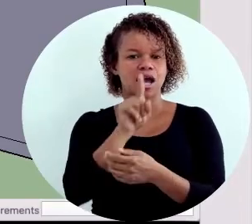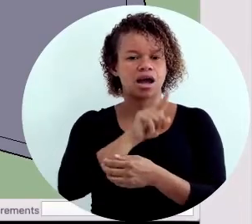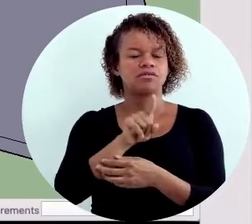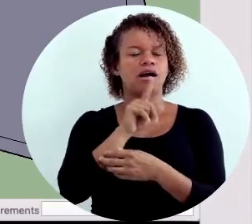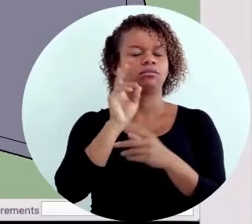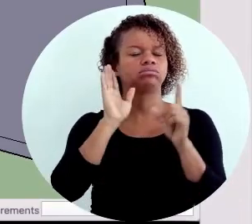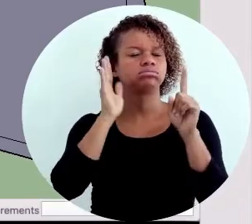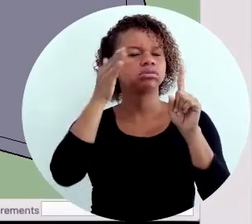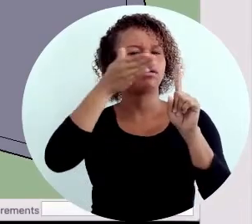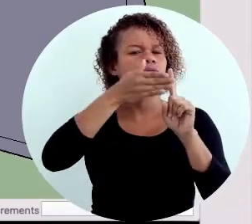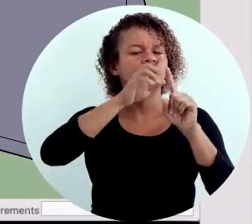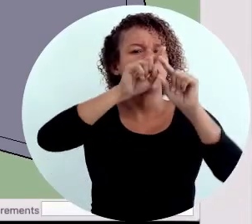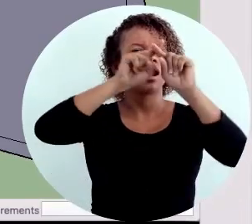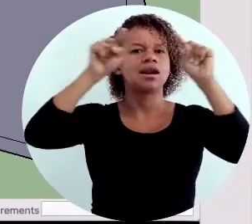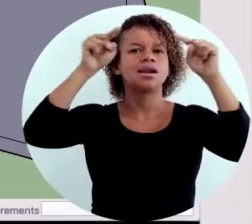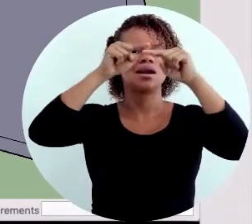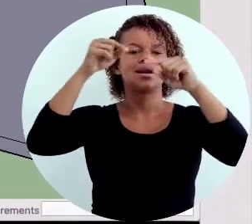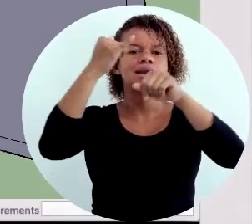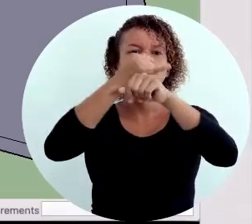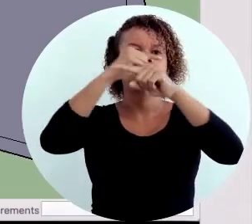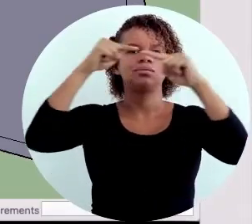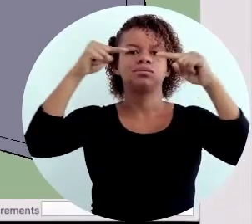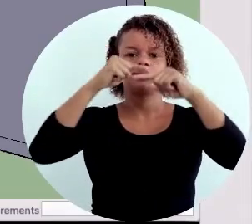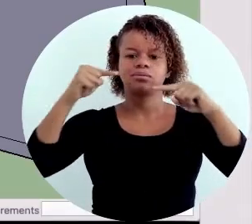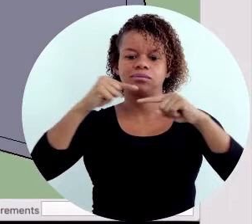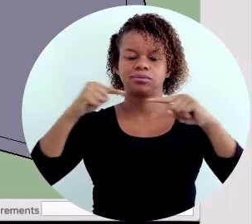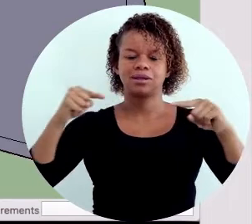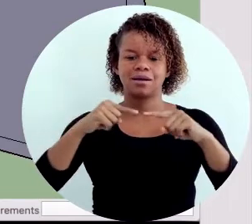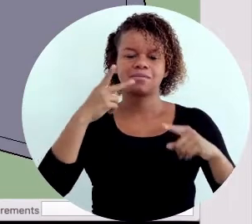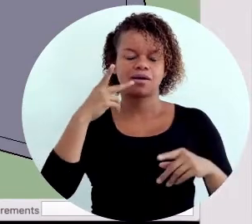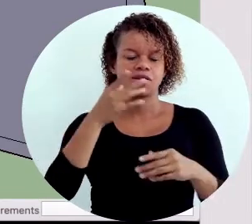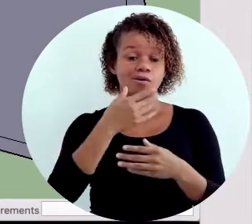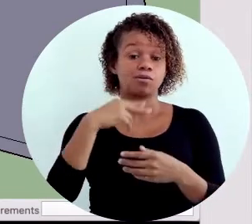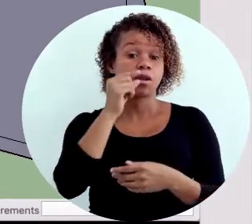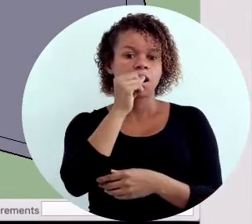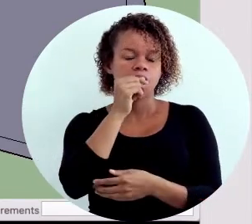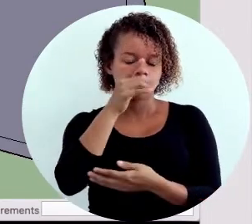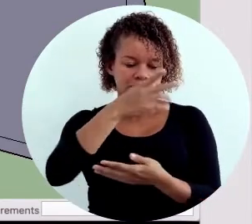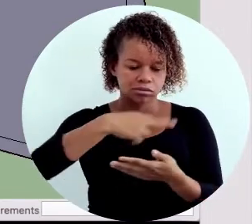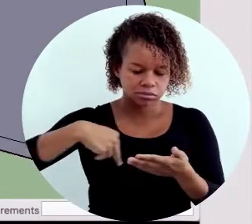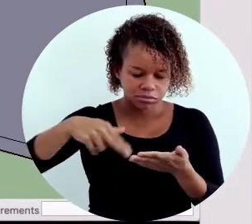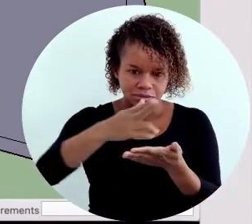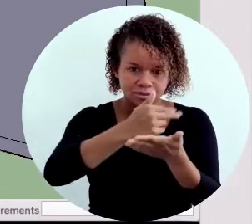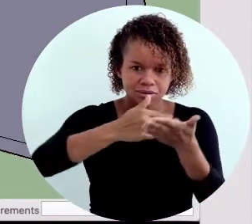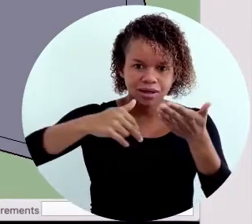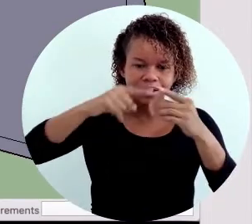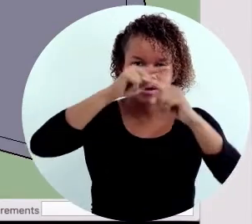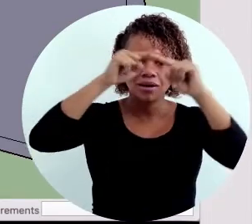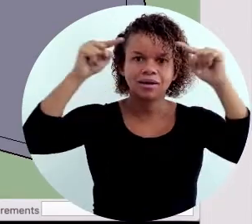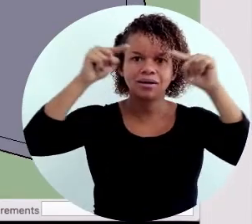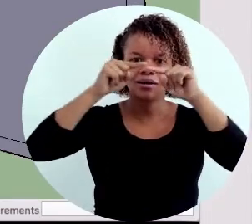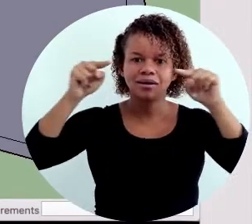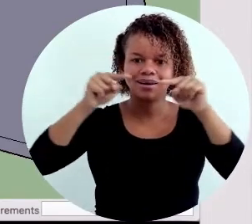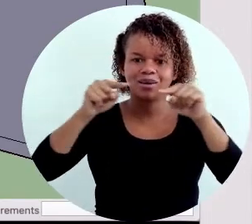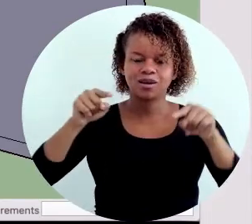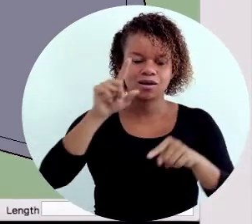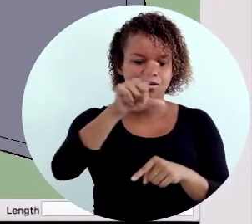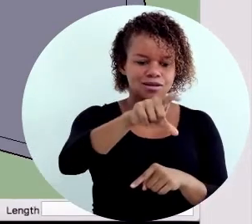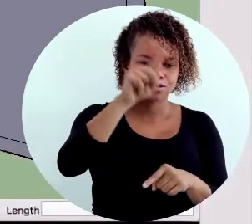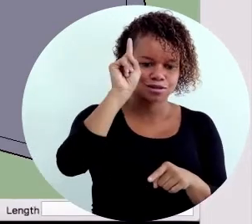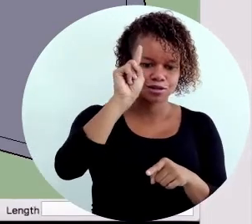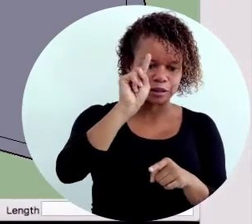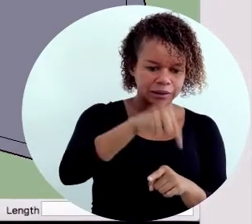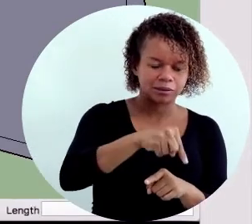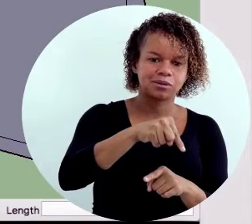ela vai definir linhas guias que depois eu vou utilizar o comando lápis para desenhar sobre essas linhas. Seleciono